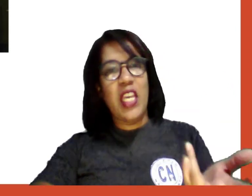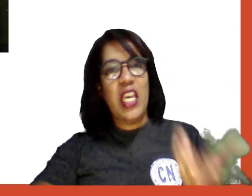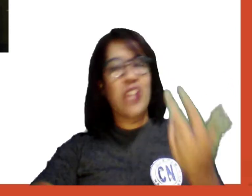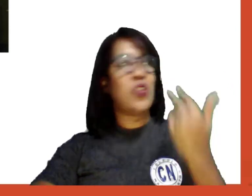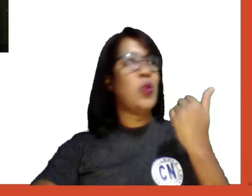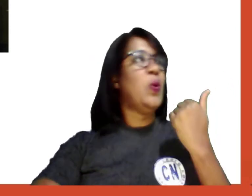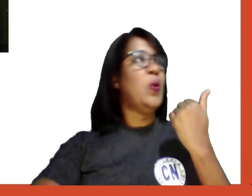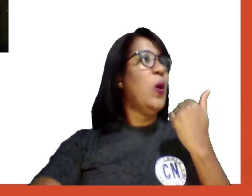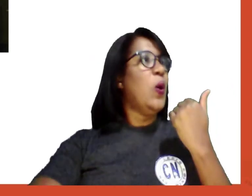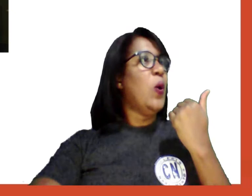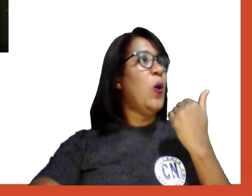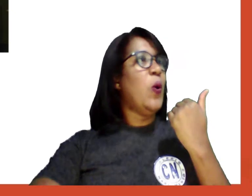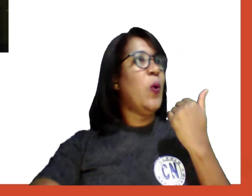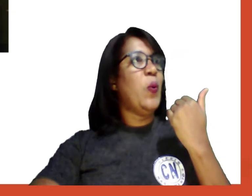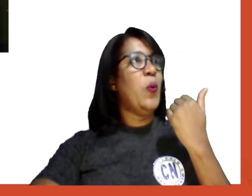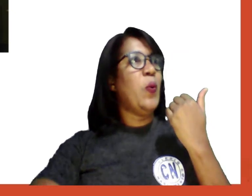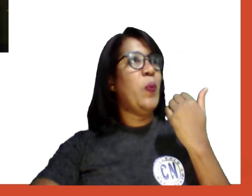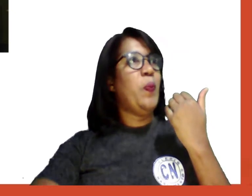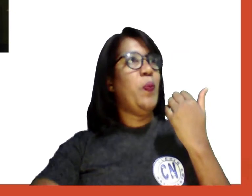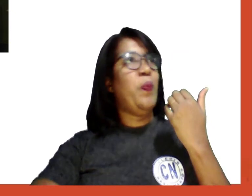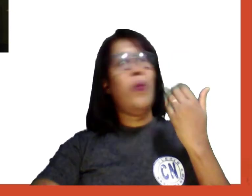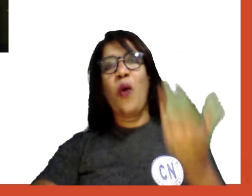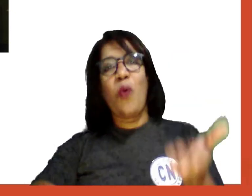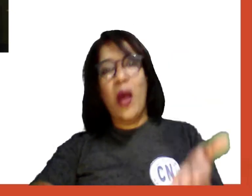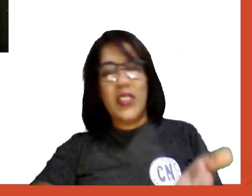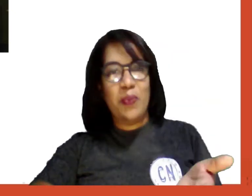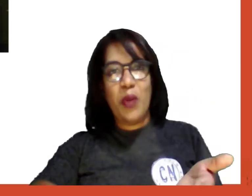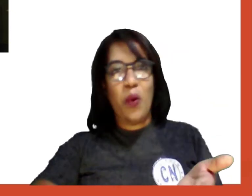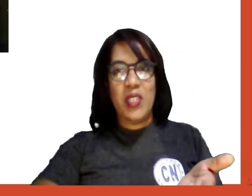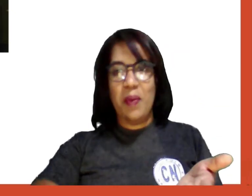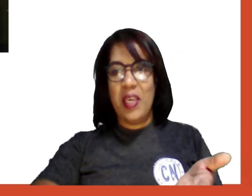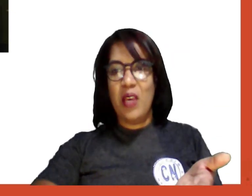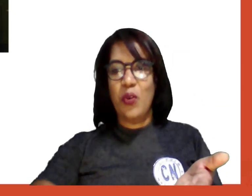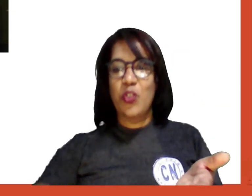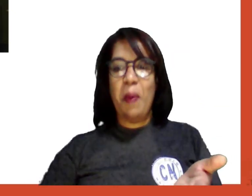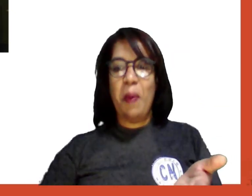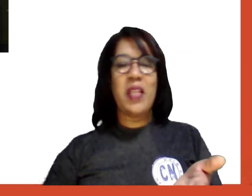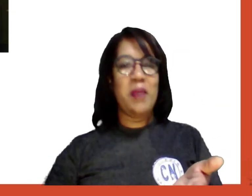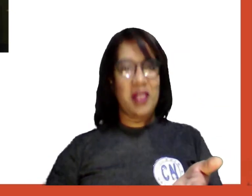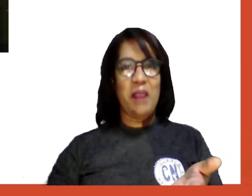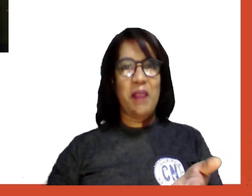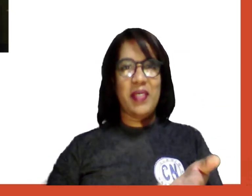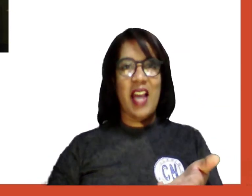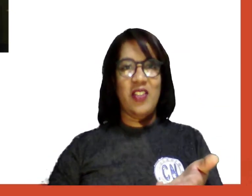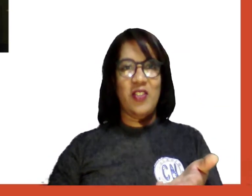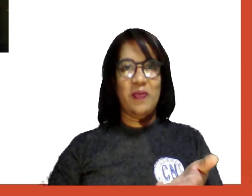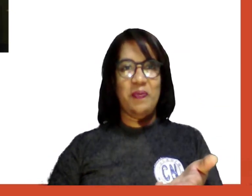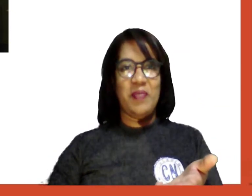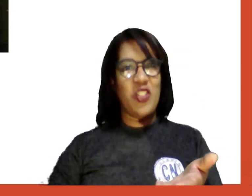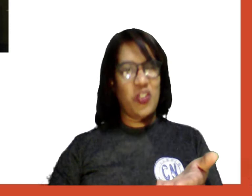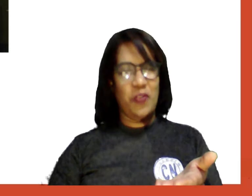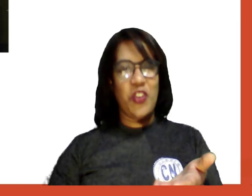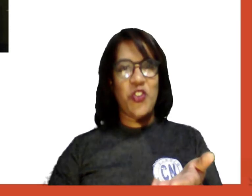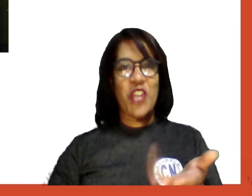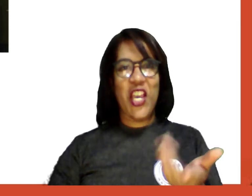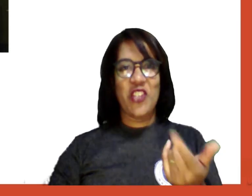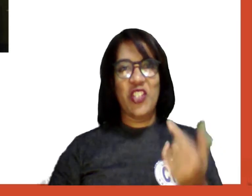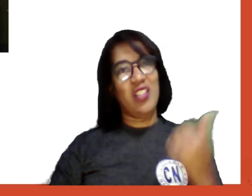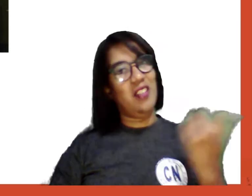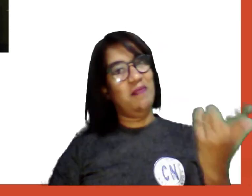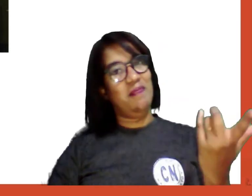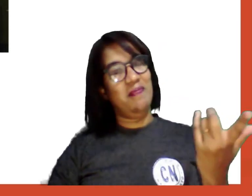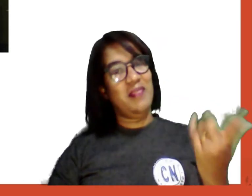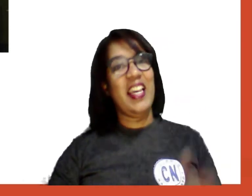por um político ou por alguns amigos, só para poder manter a amizade. A gente finge